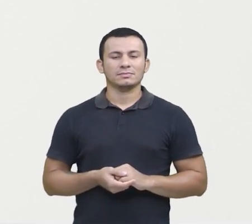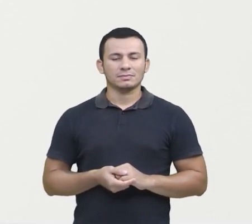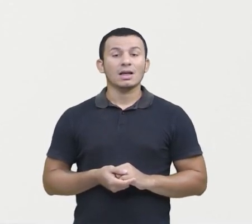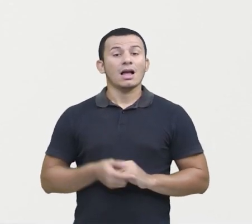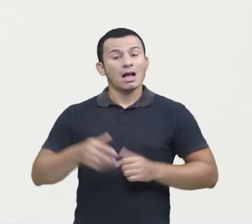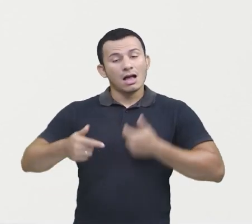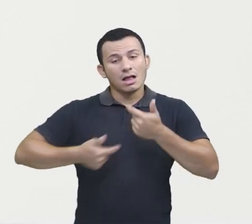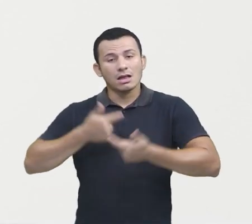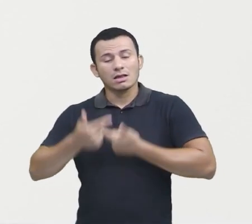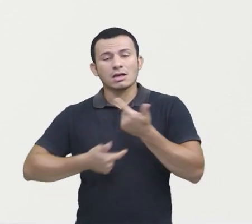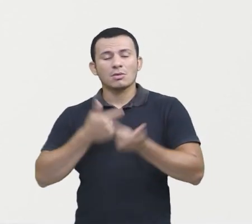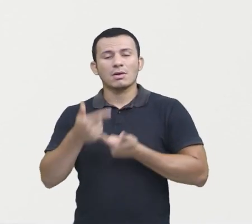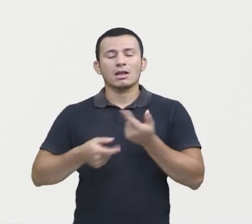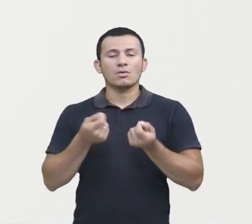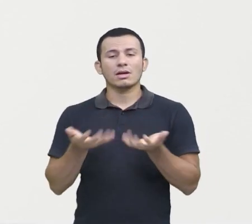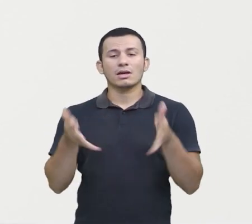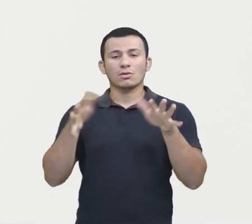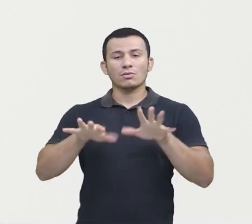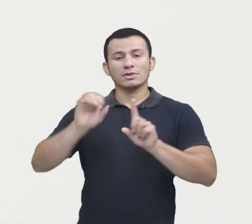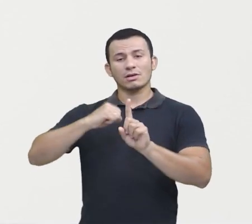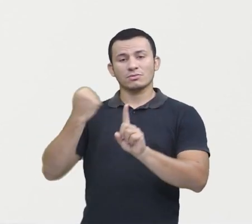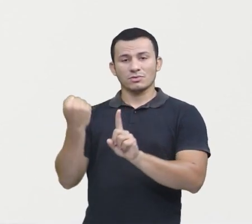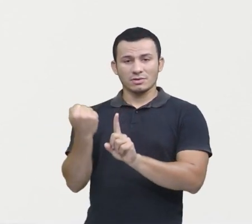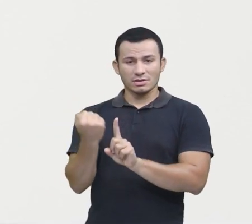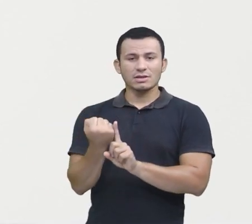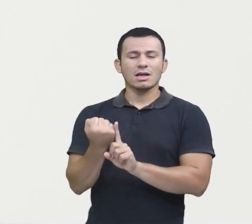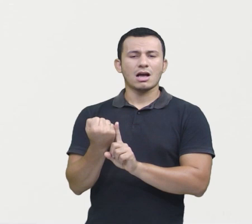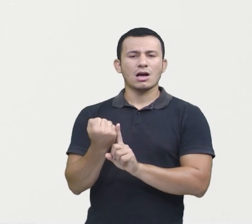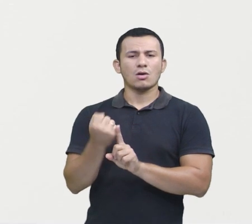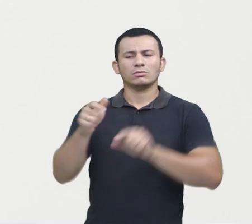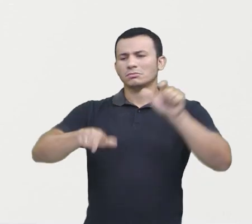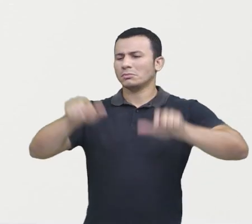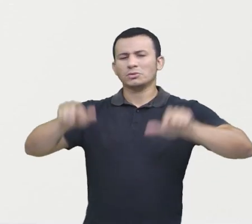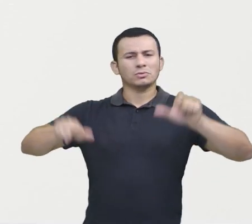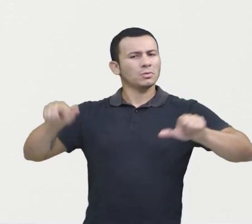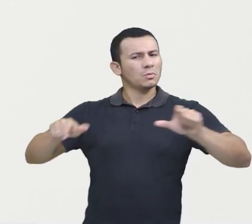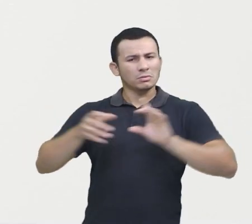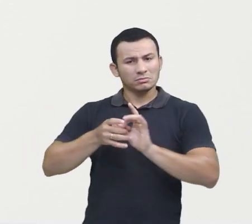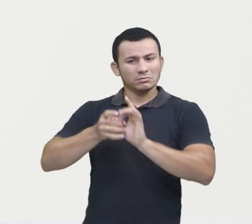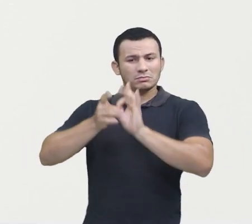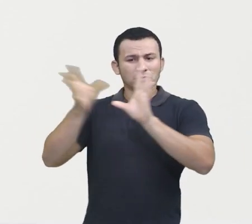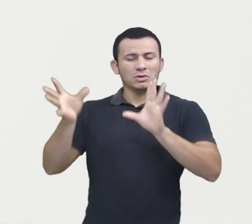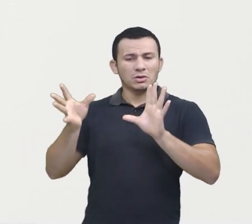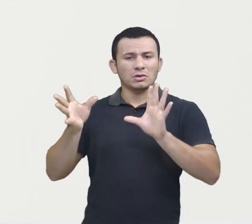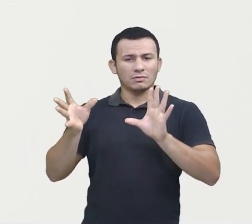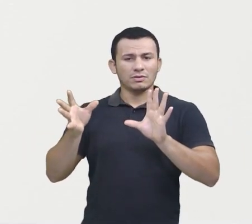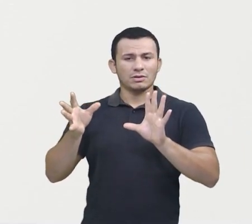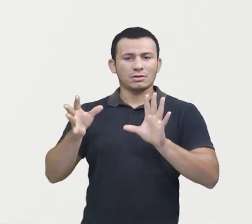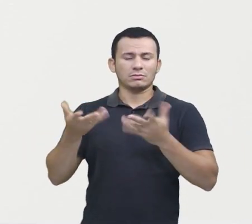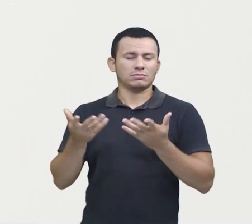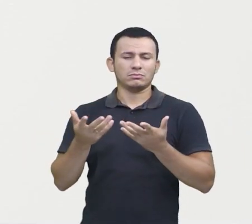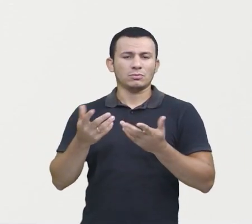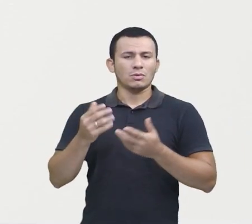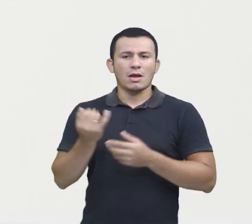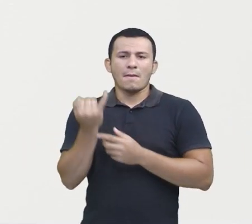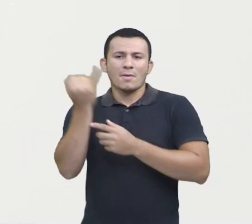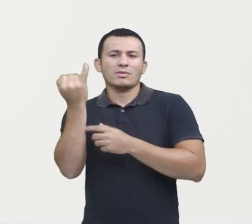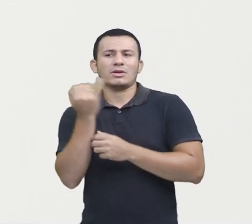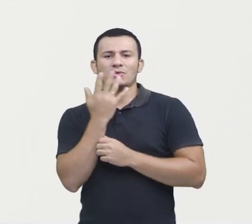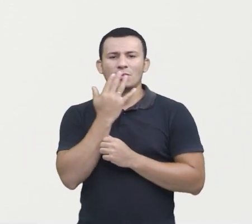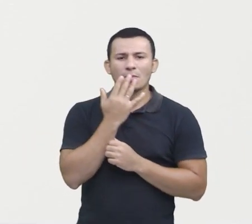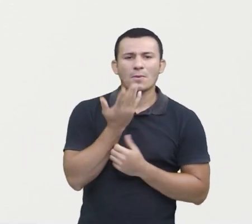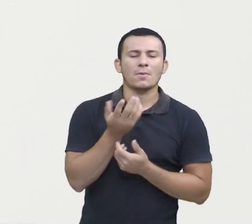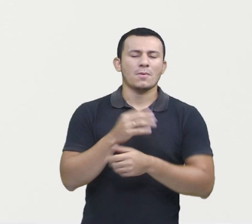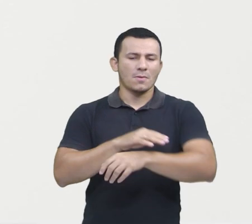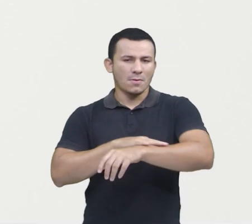a inclusão social de todas as pessoas, sem olharmos para a etnia,